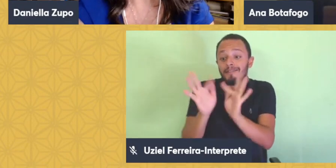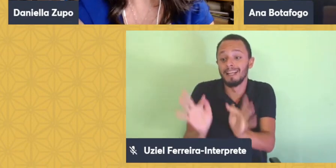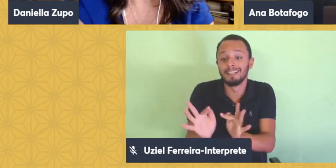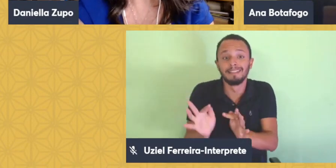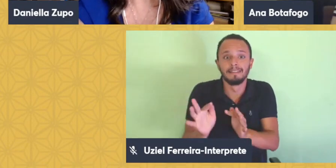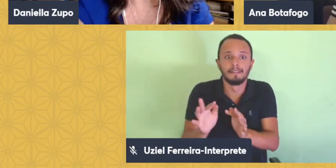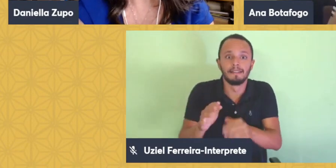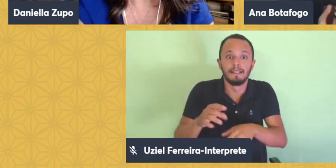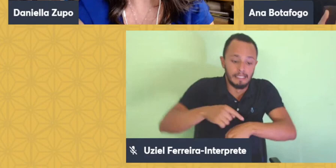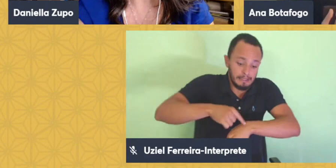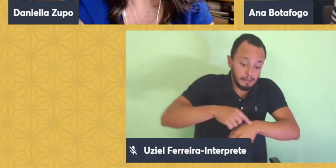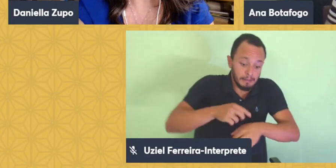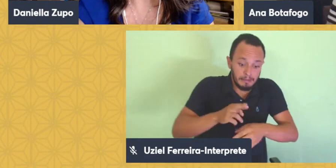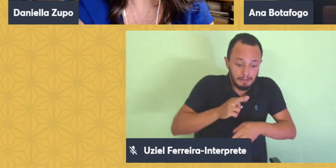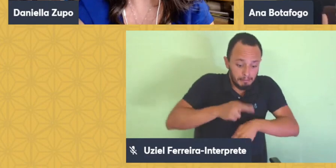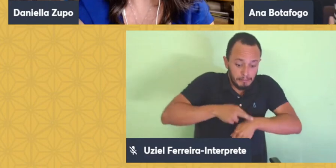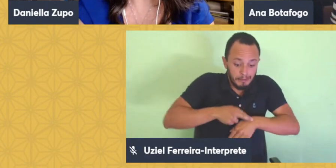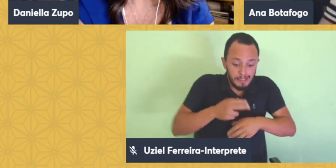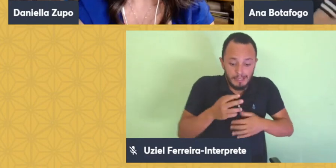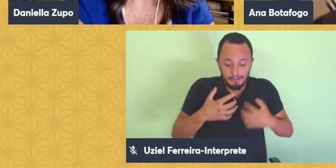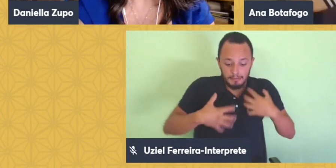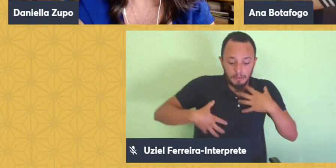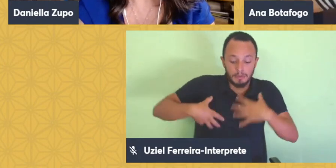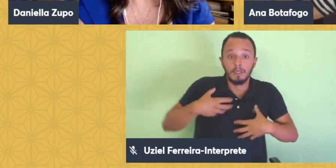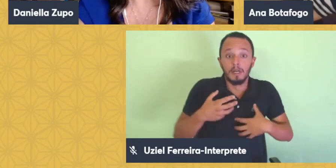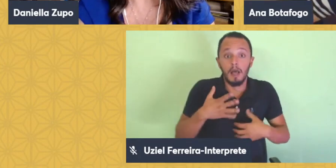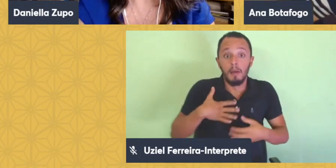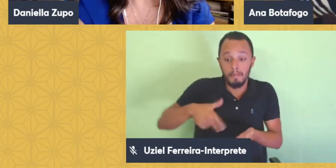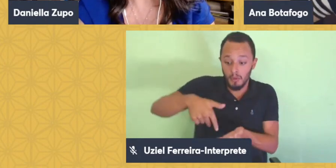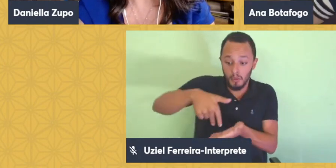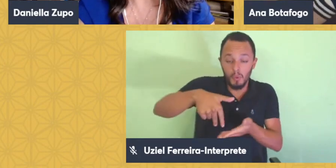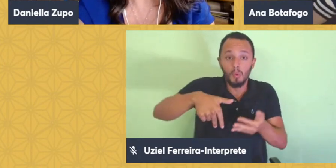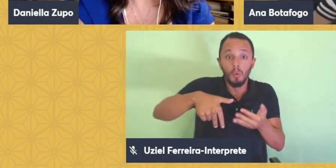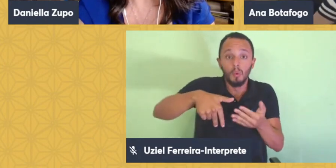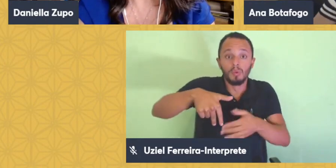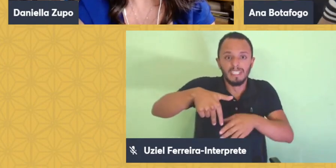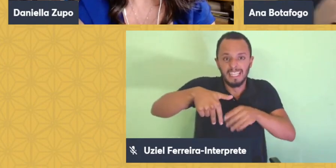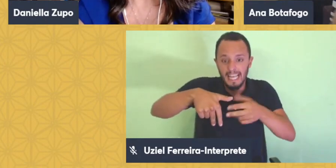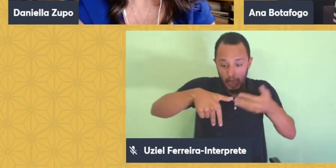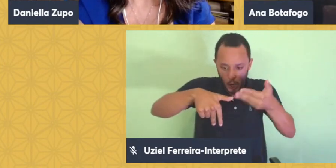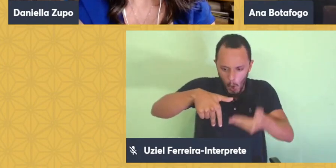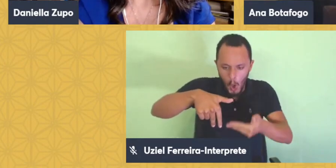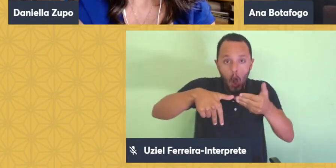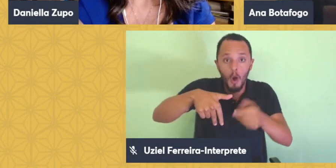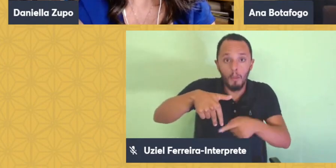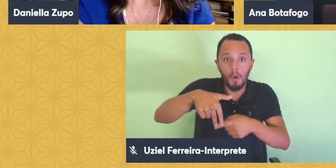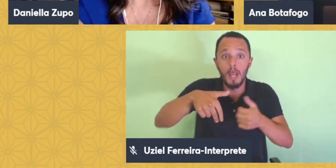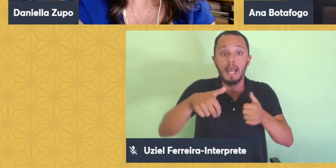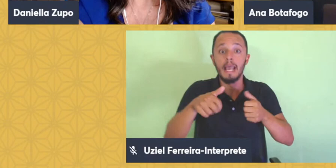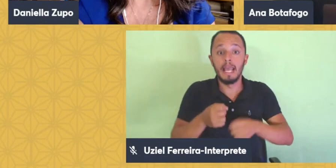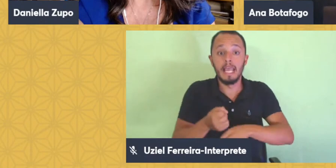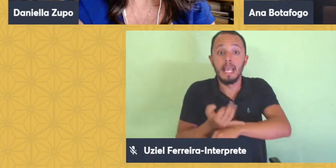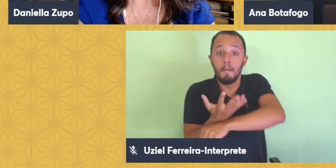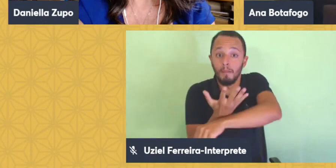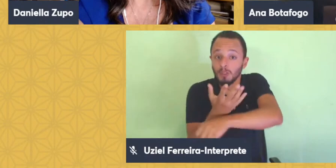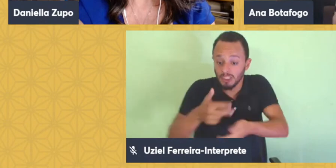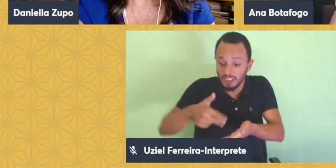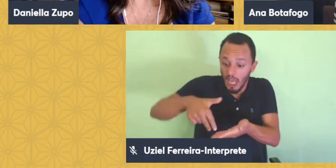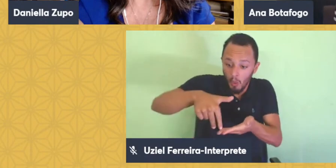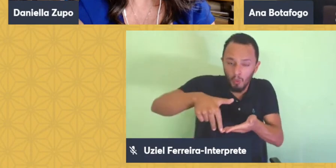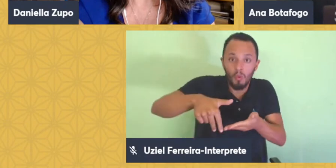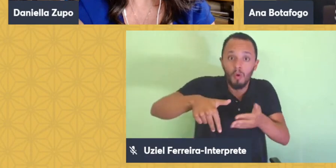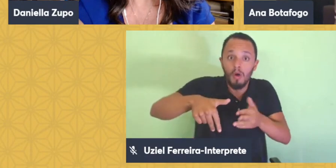mas se eu preciso entrar no palco esse corpo vai ter que transmitir a emoção que não é a que eu estou sentindo